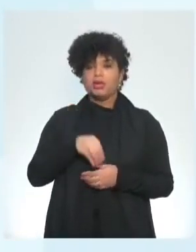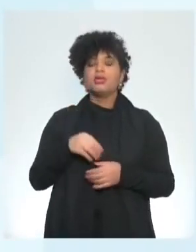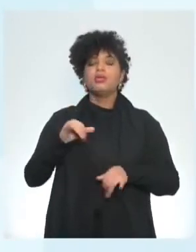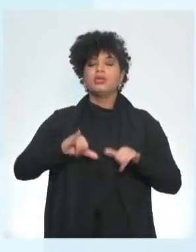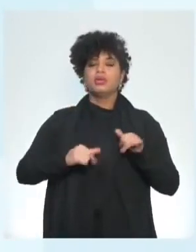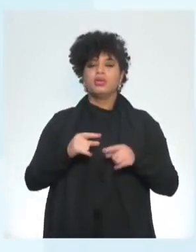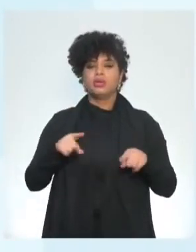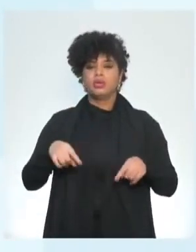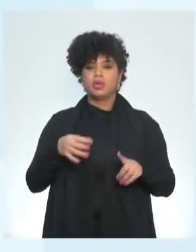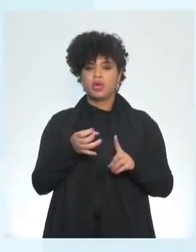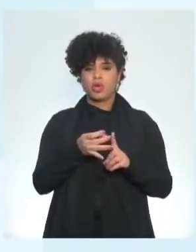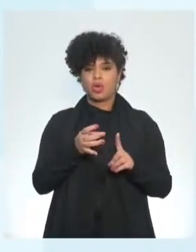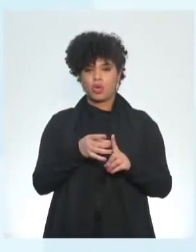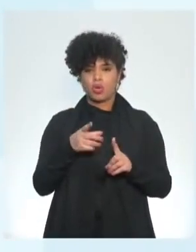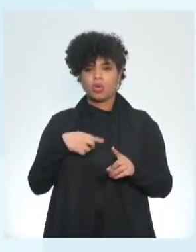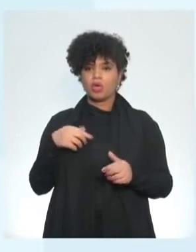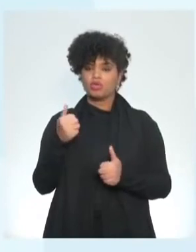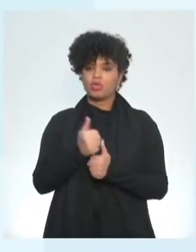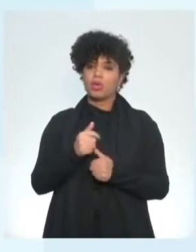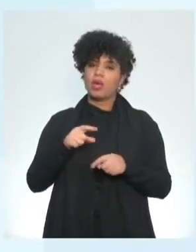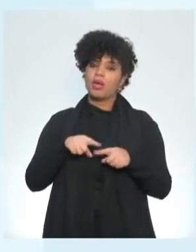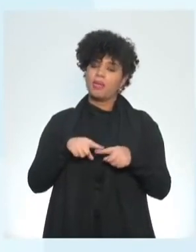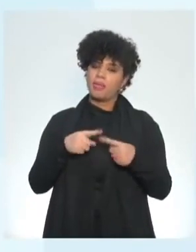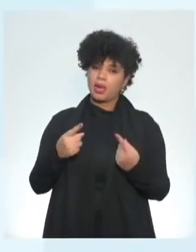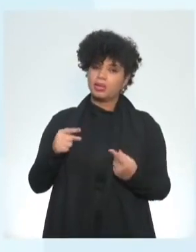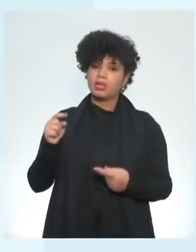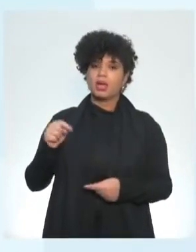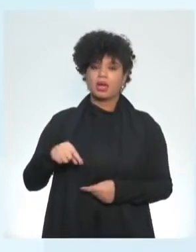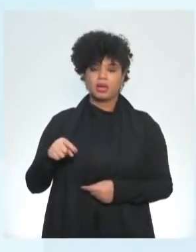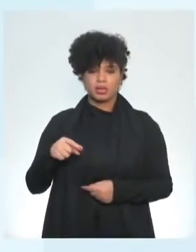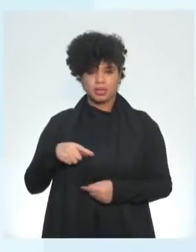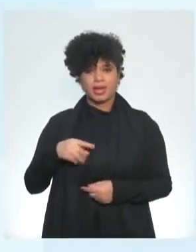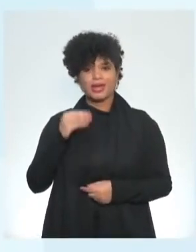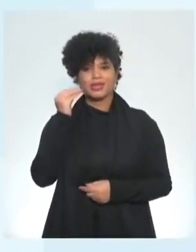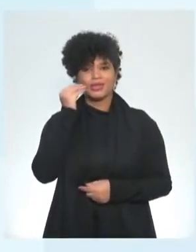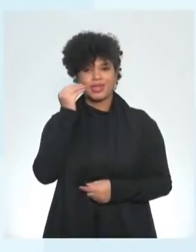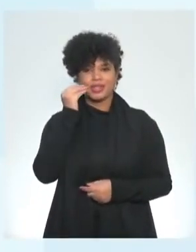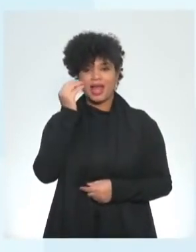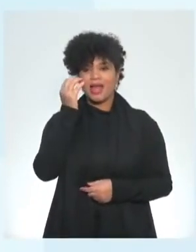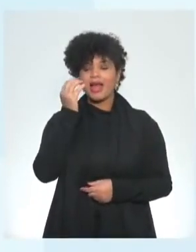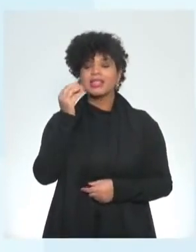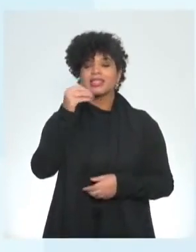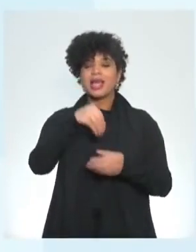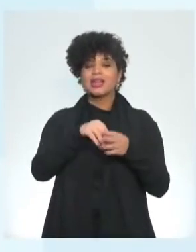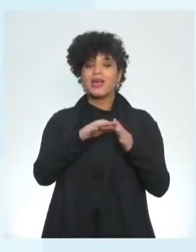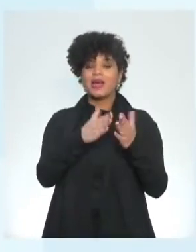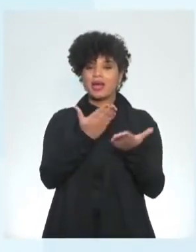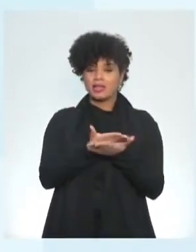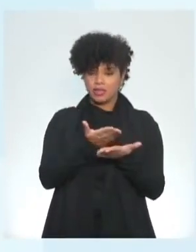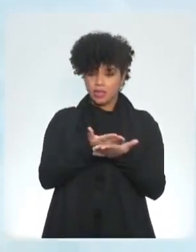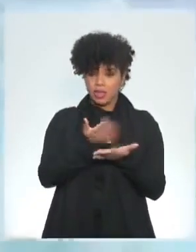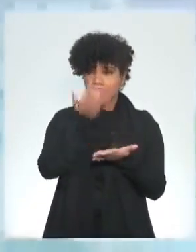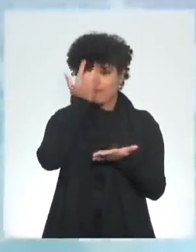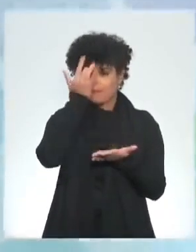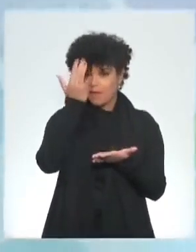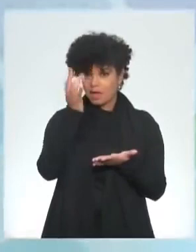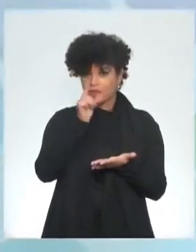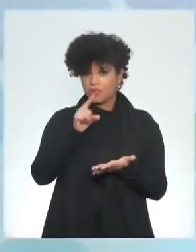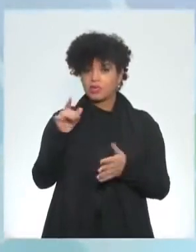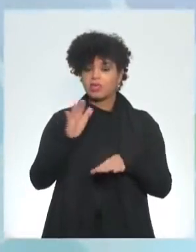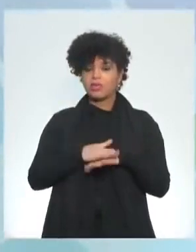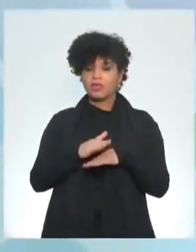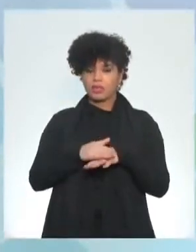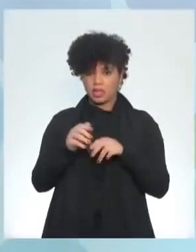é substituído. Mas aqui, como a gente está tentando levar para as escolas, para ficar mais próximo das